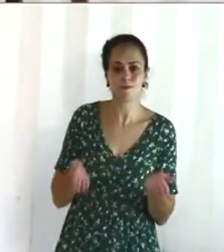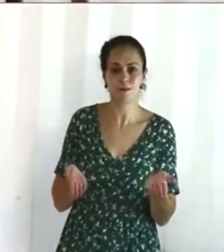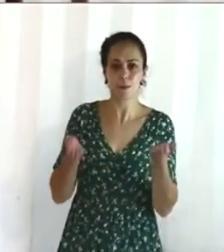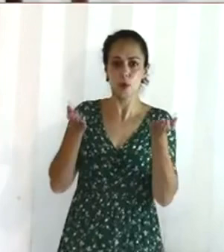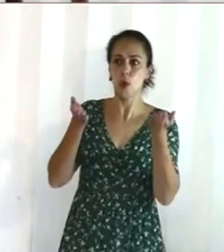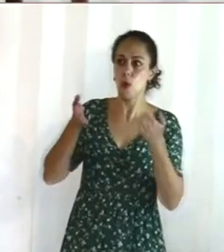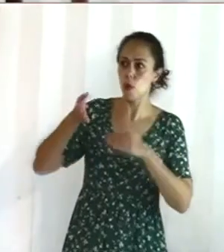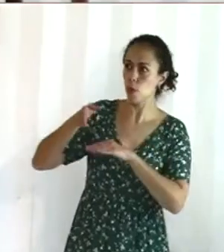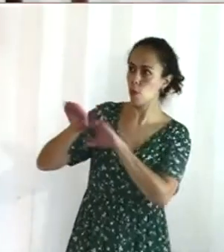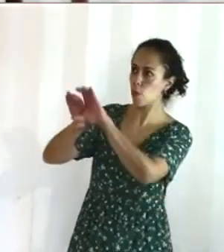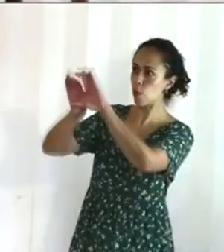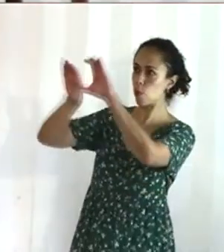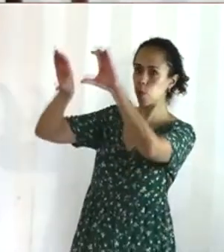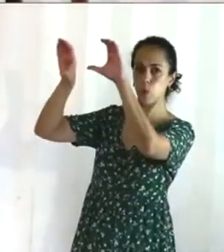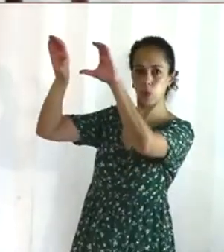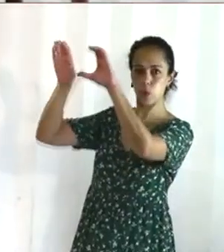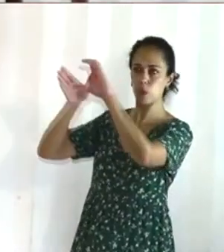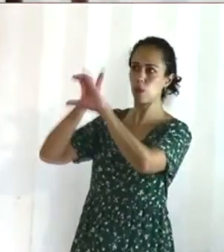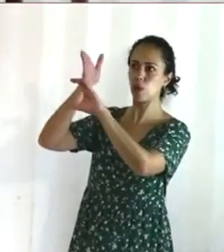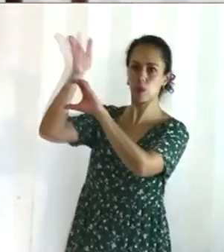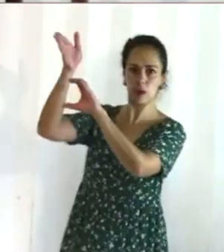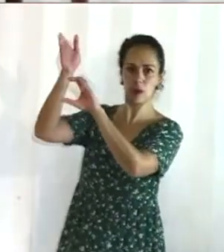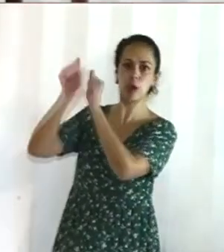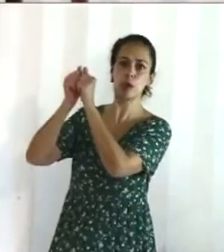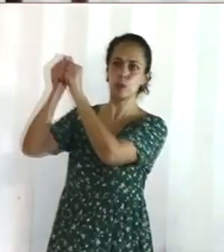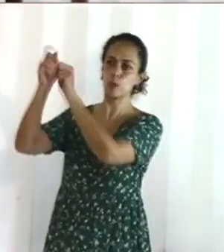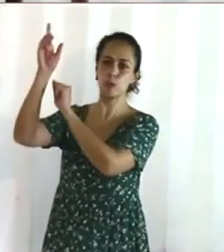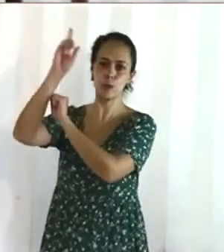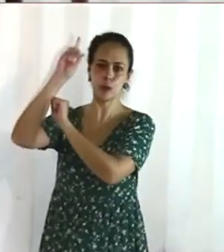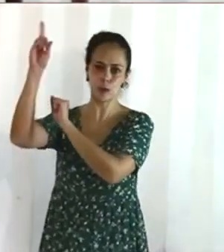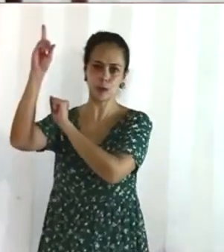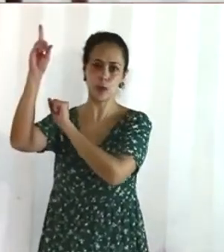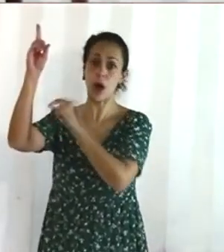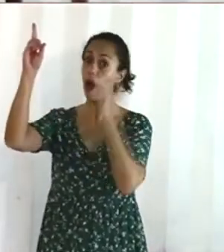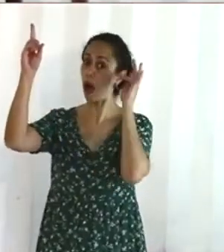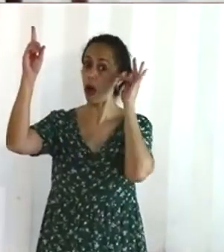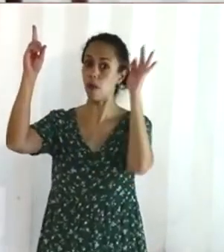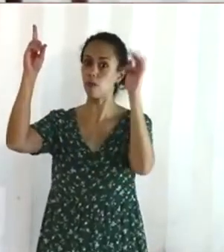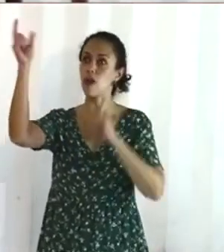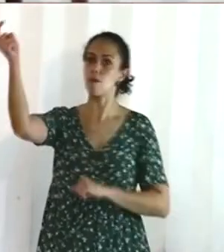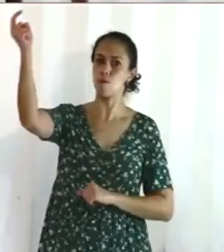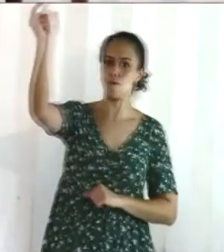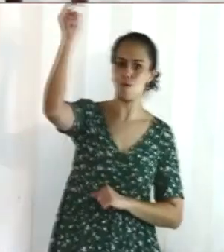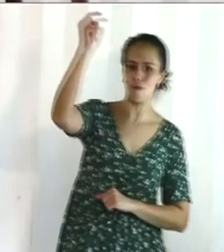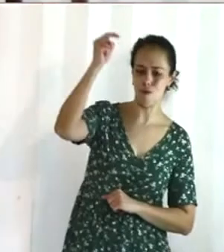lugar para os eleitos de Deus, e que voltará para resgatar a sua igreja.